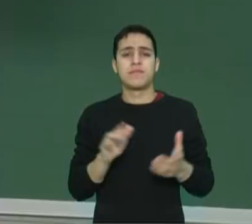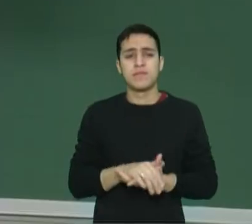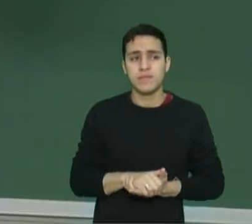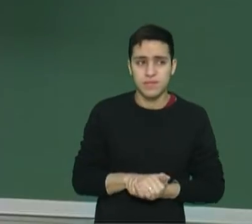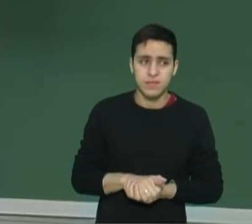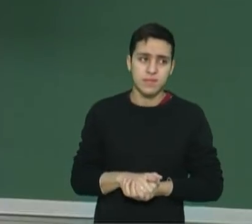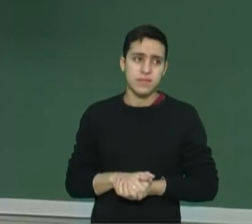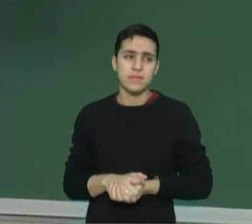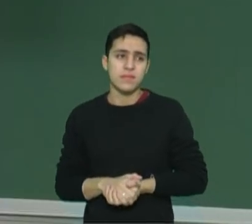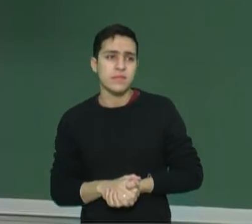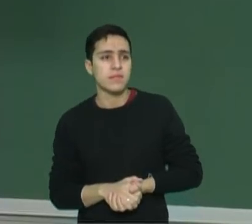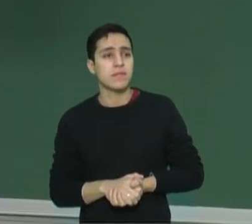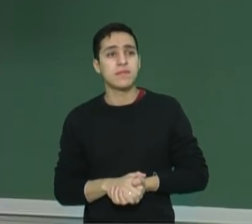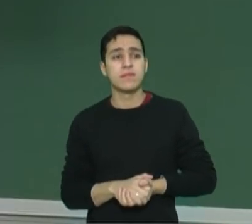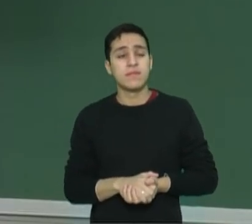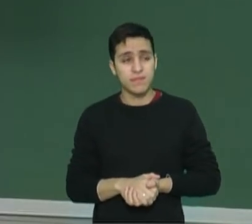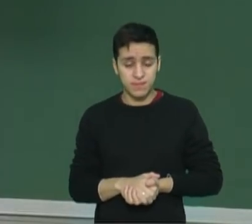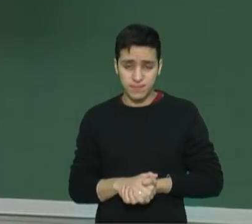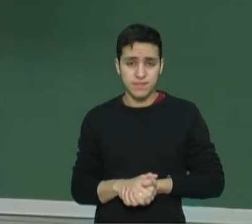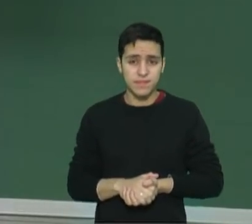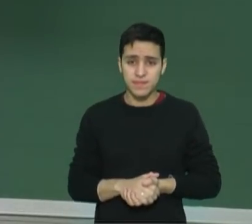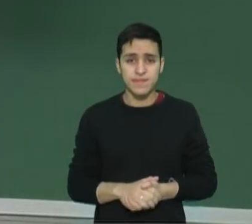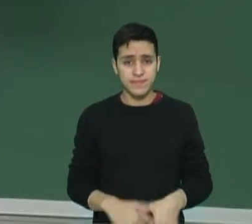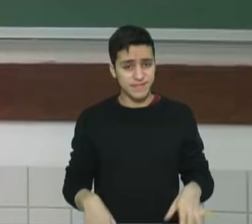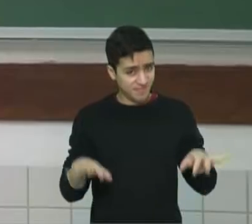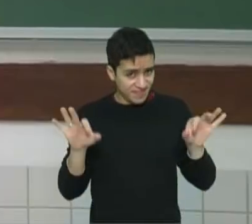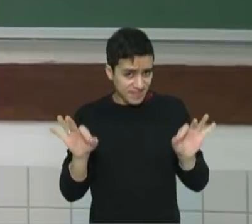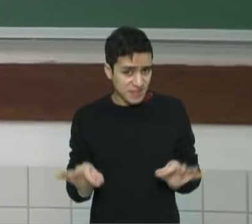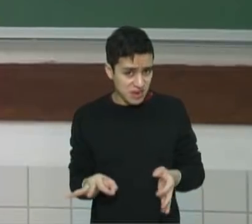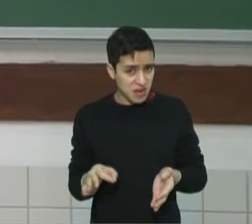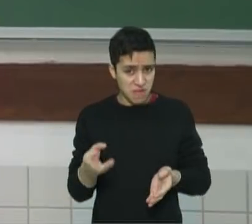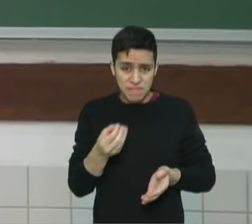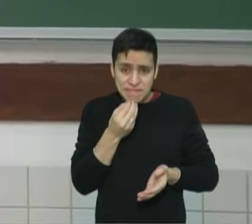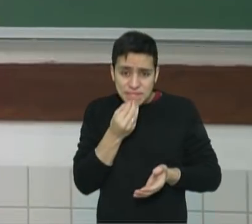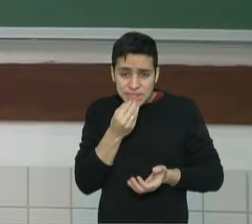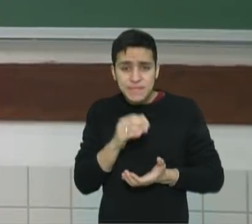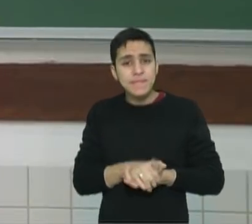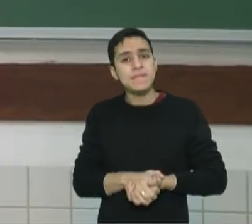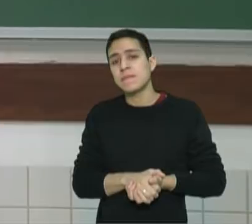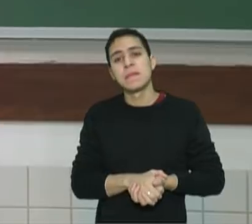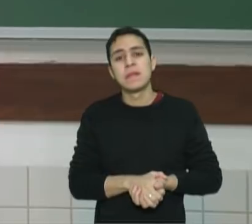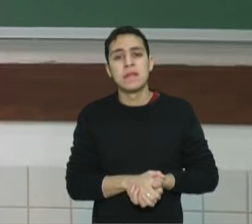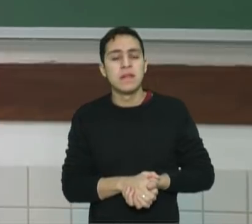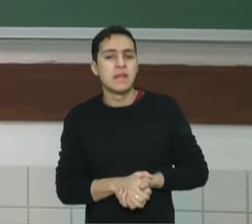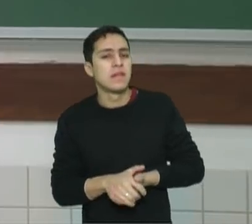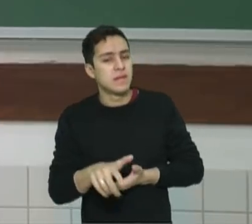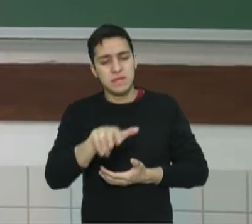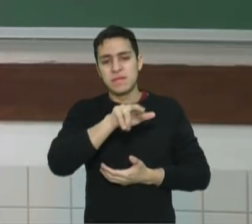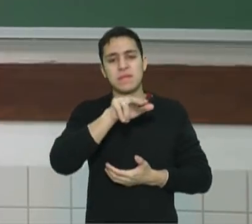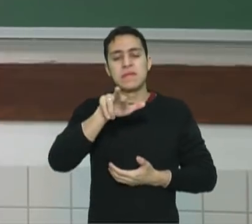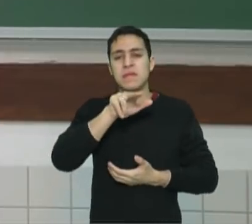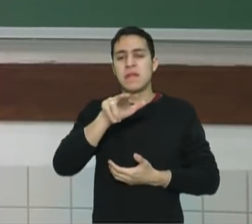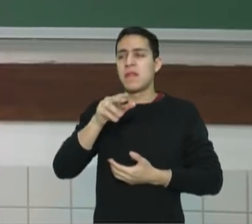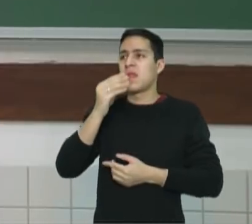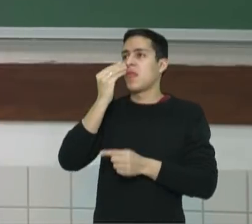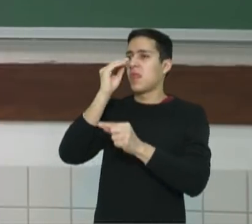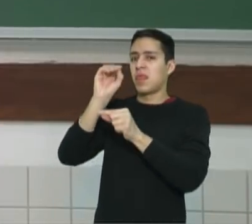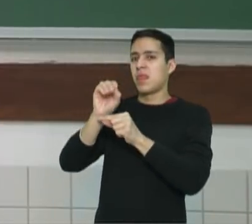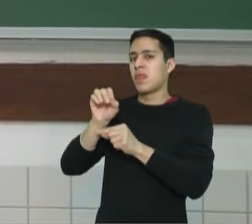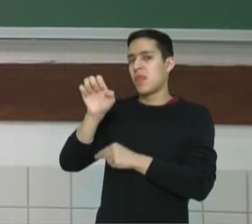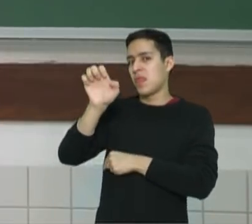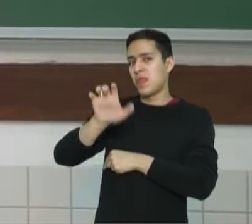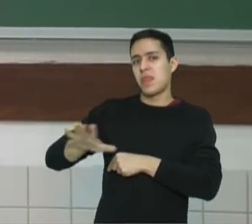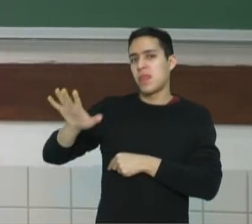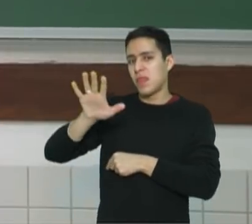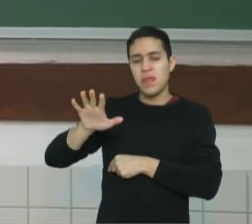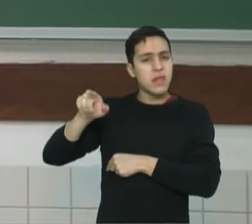imperialismo. E logicamente não se faz derrogadas as noções europeias. Elas percebem